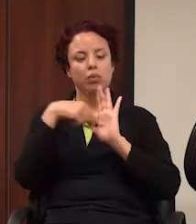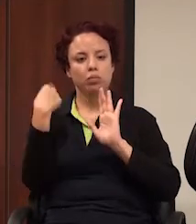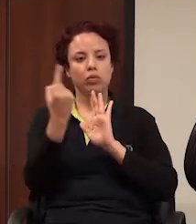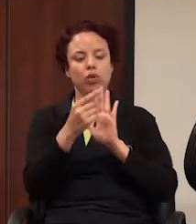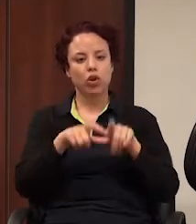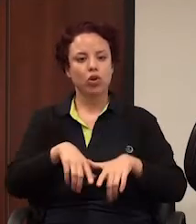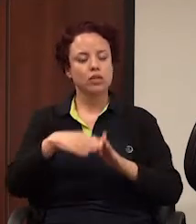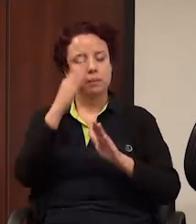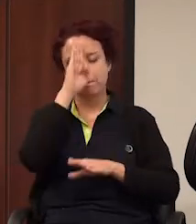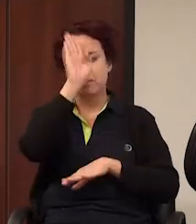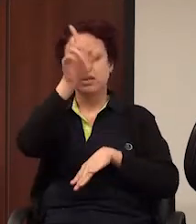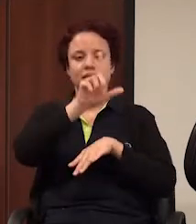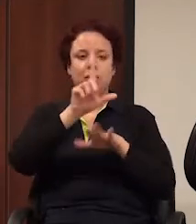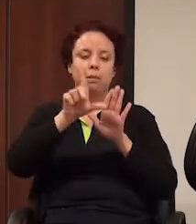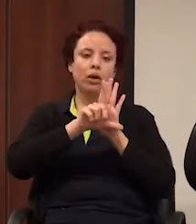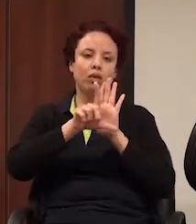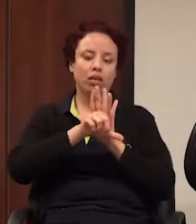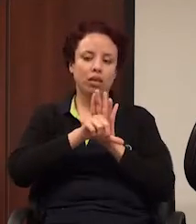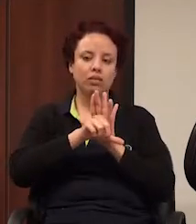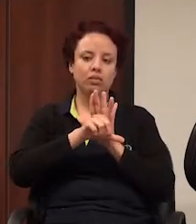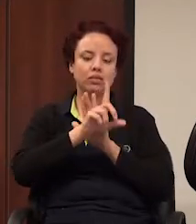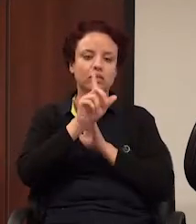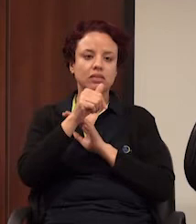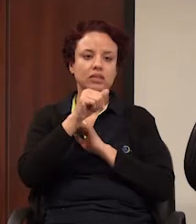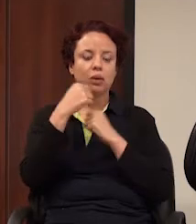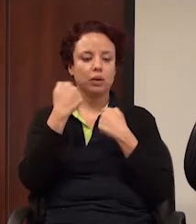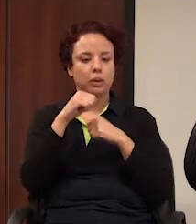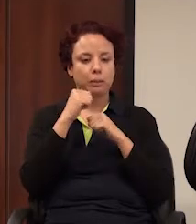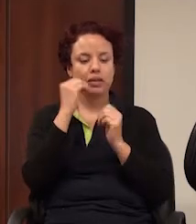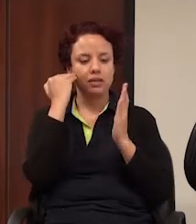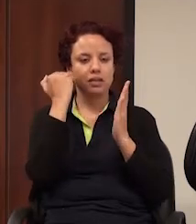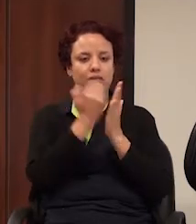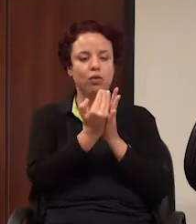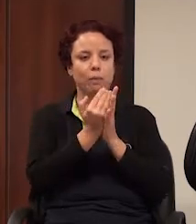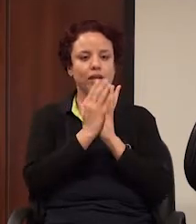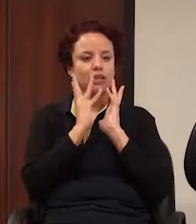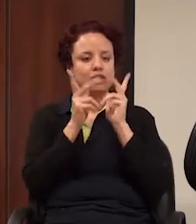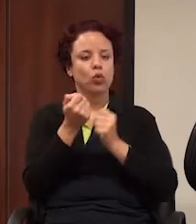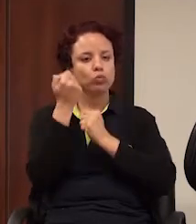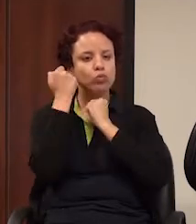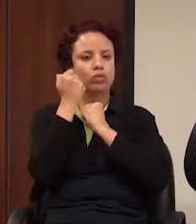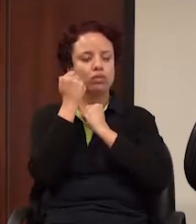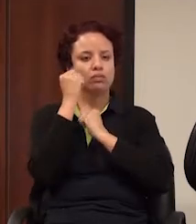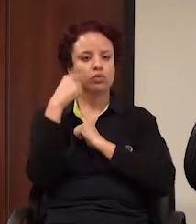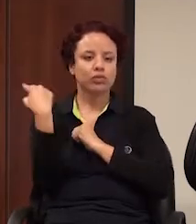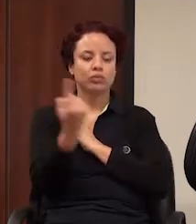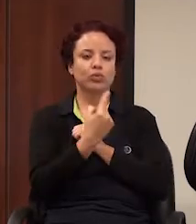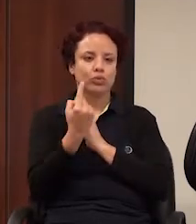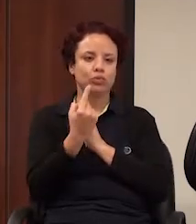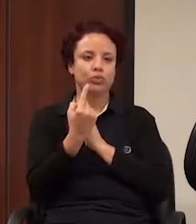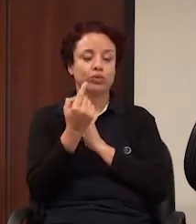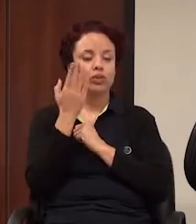da nossa maior lei, daquilo que deveria ser cumprido, né, com toda a força e vigor. Né?